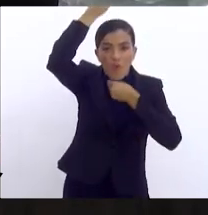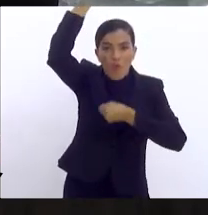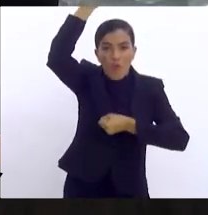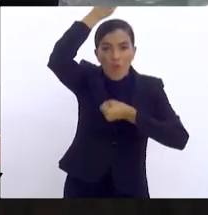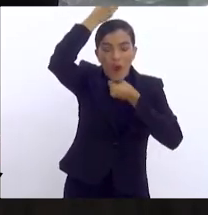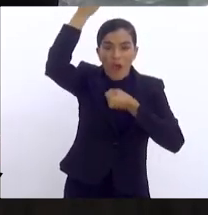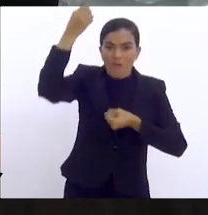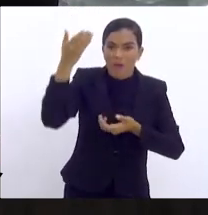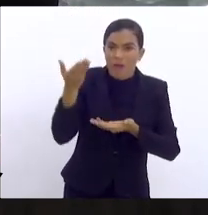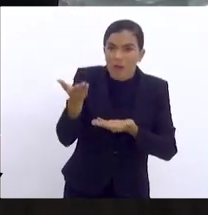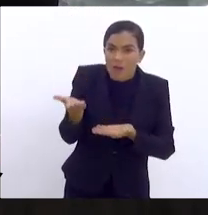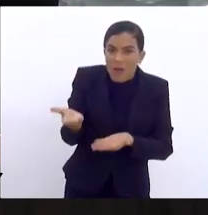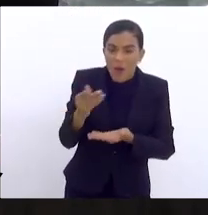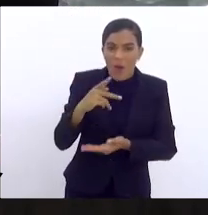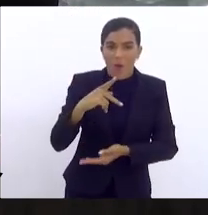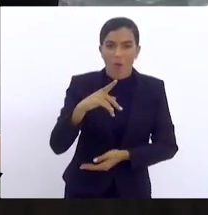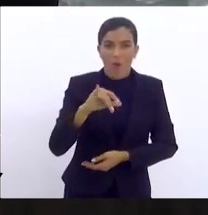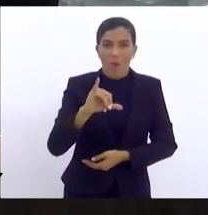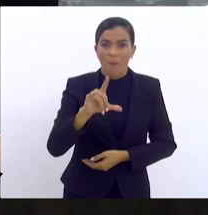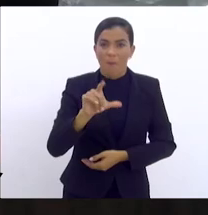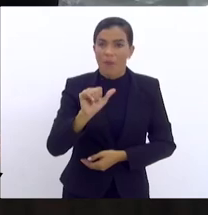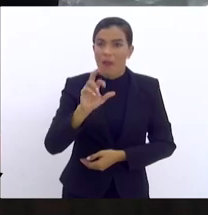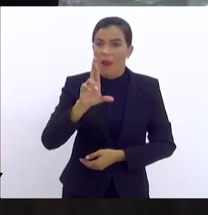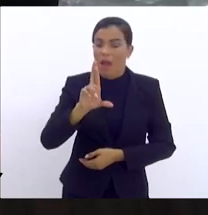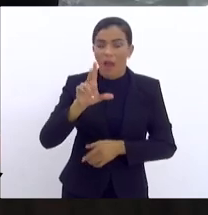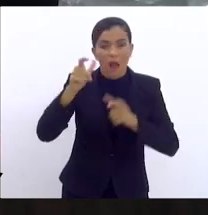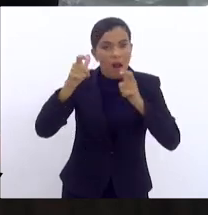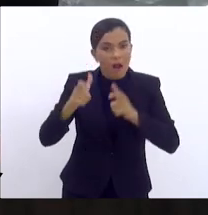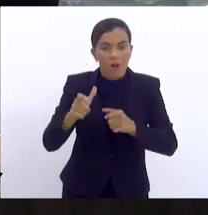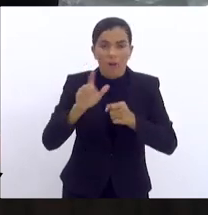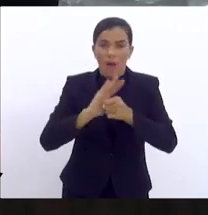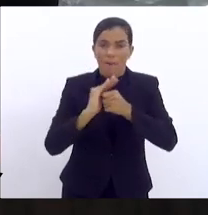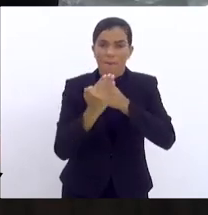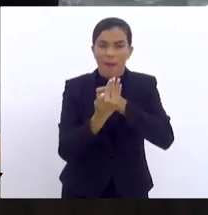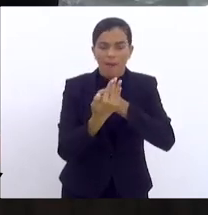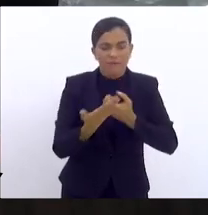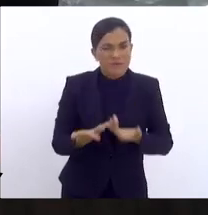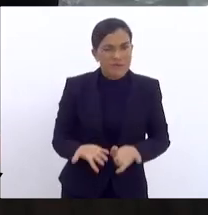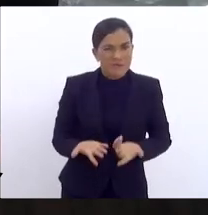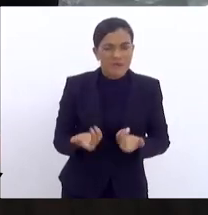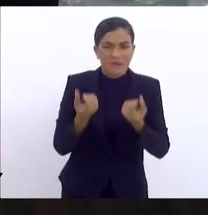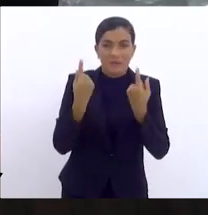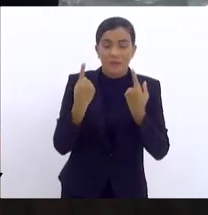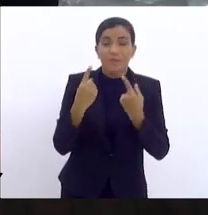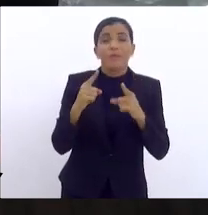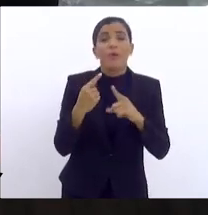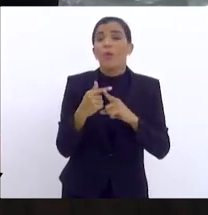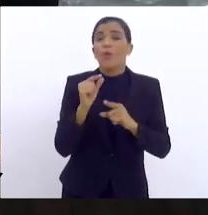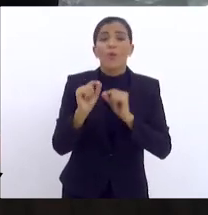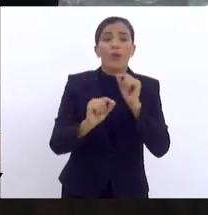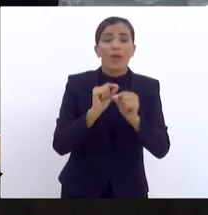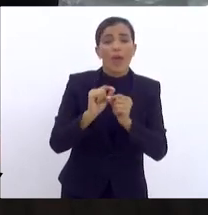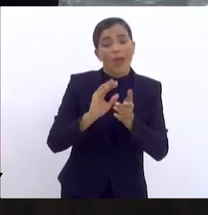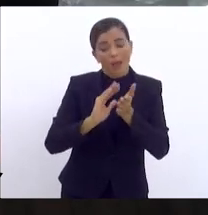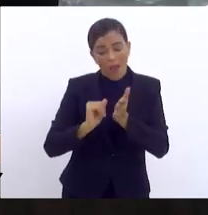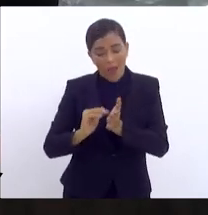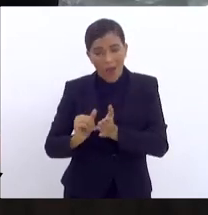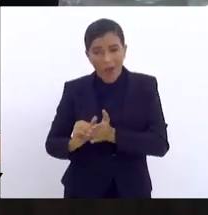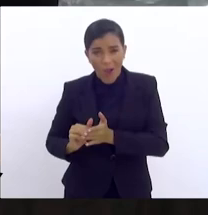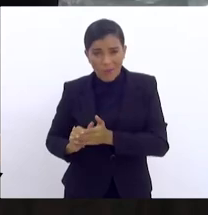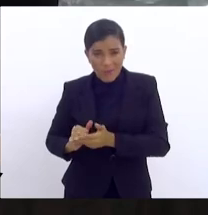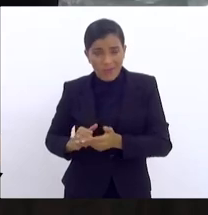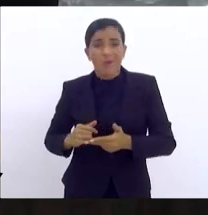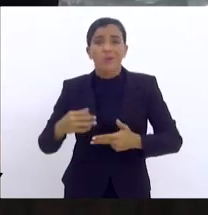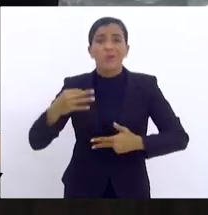pensei em ver um Caveirão no Pilar mas tudo isso é decorrente também da omissão muita das vezes o Executivo Municipal